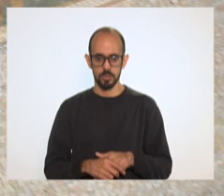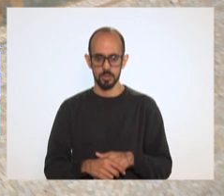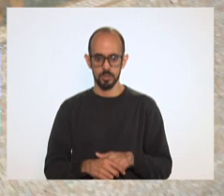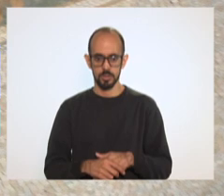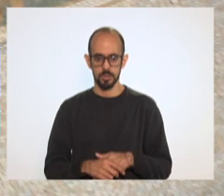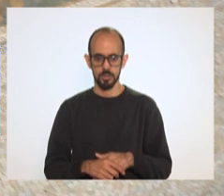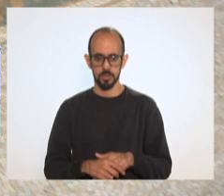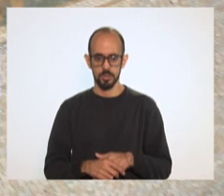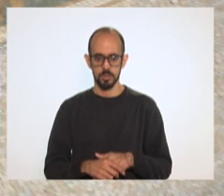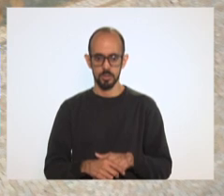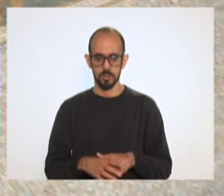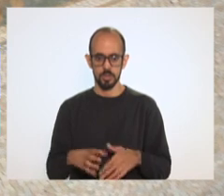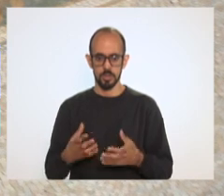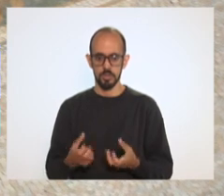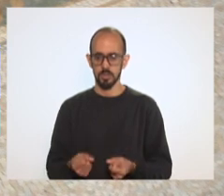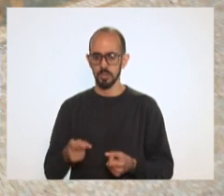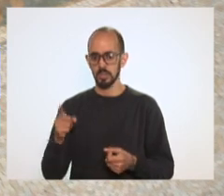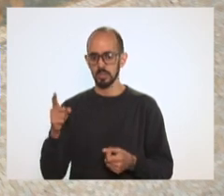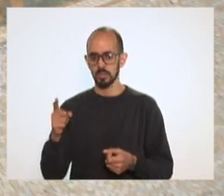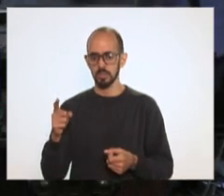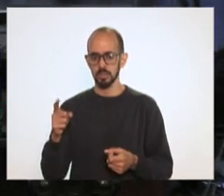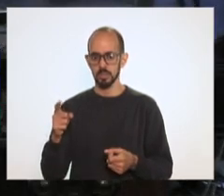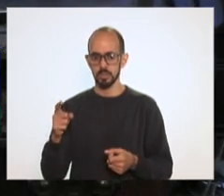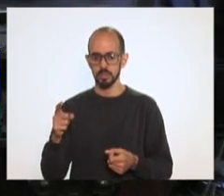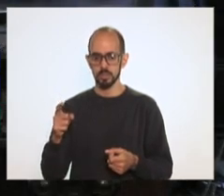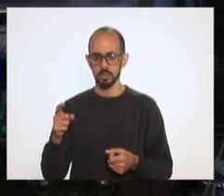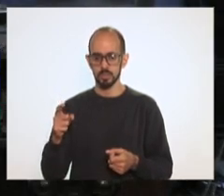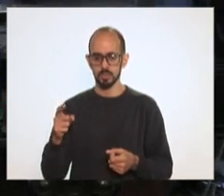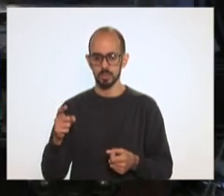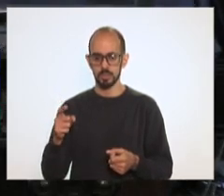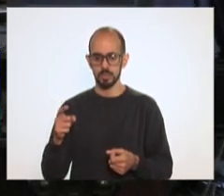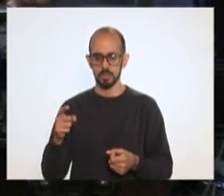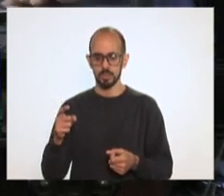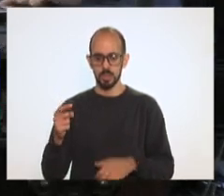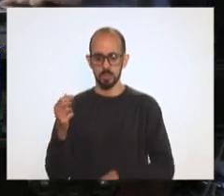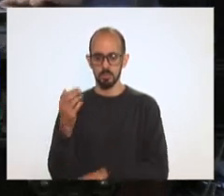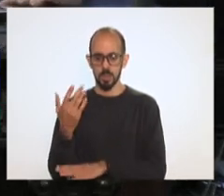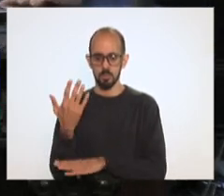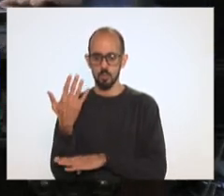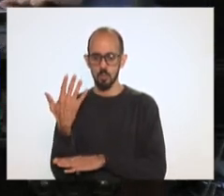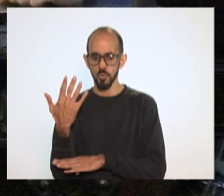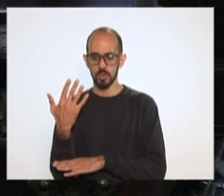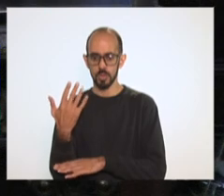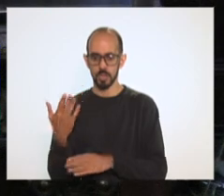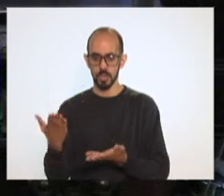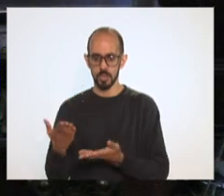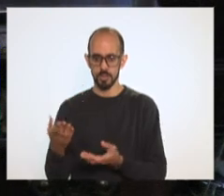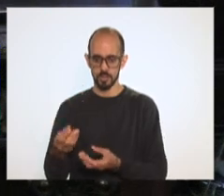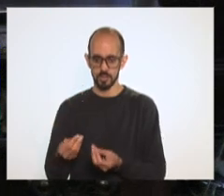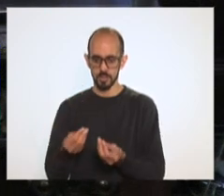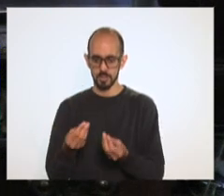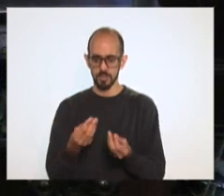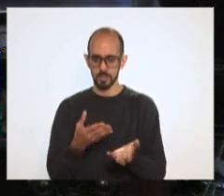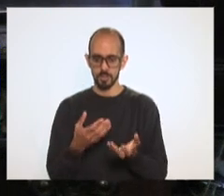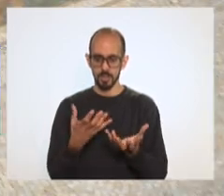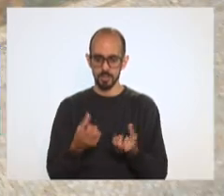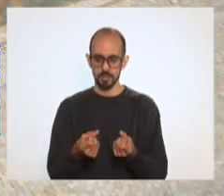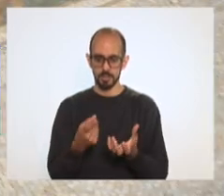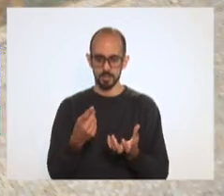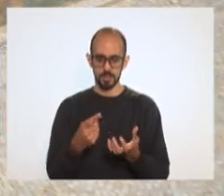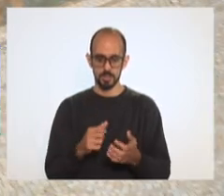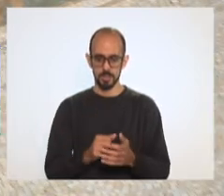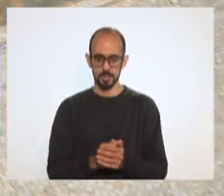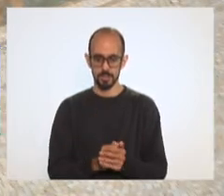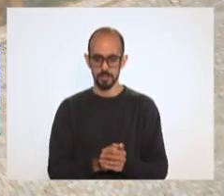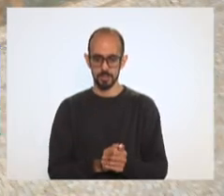aceito uma muda dessa lá no vou falar de novo o poema eu aceito uma mudinha dessa na